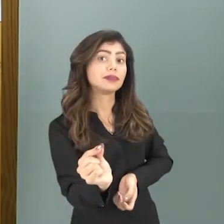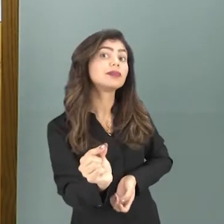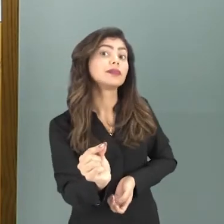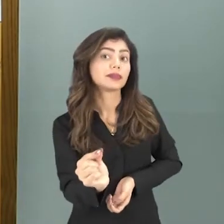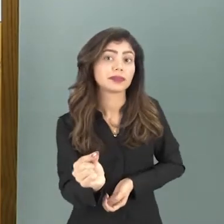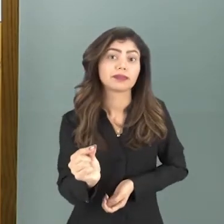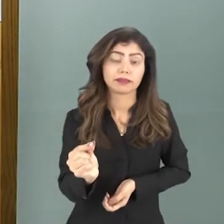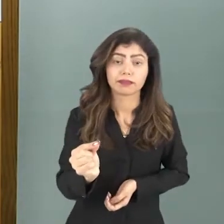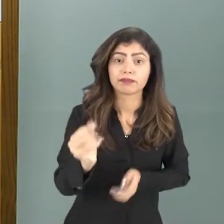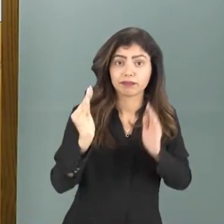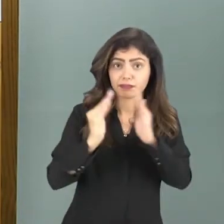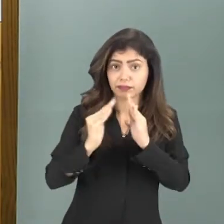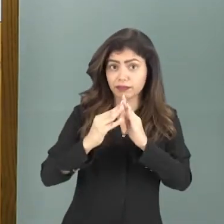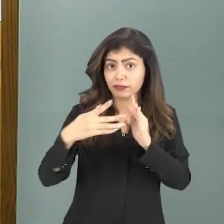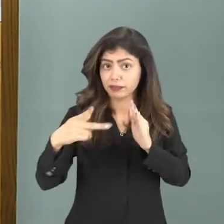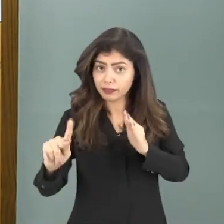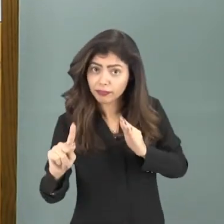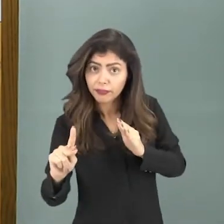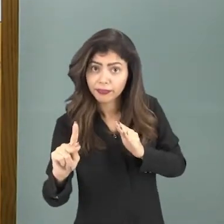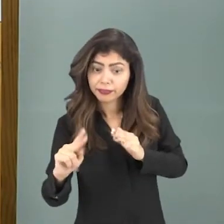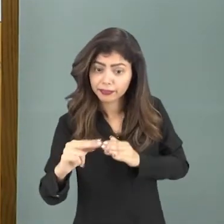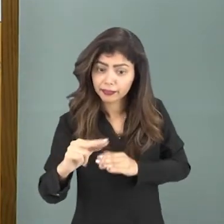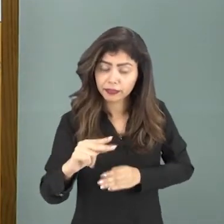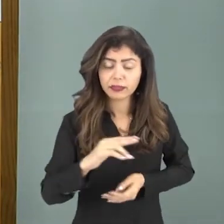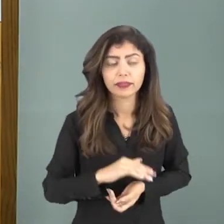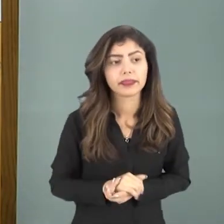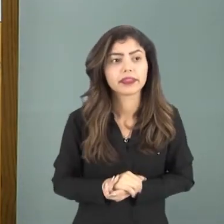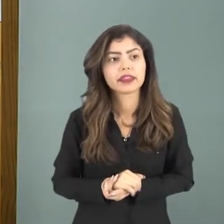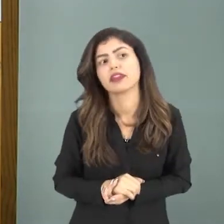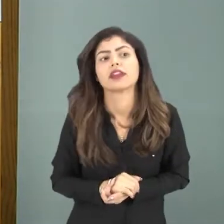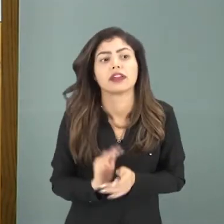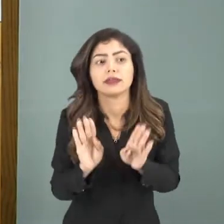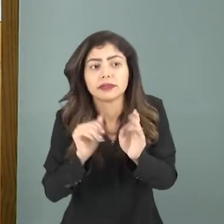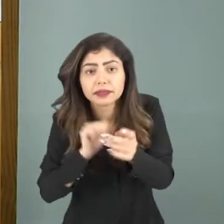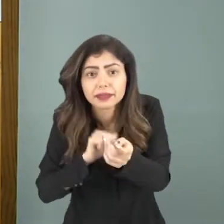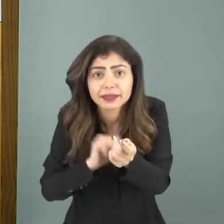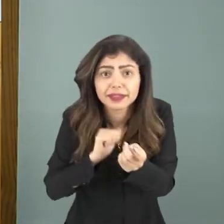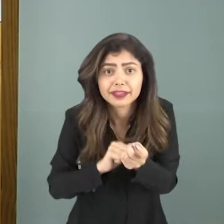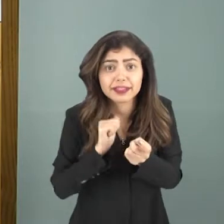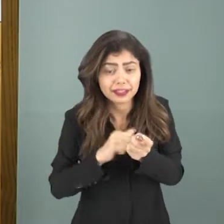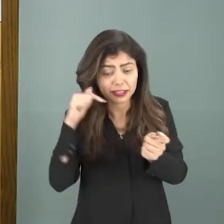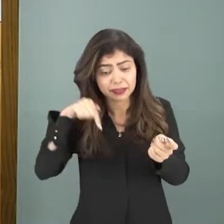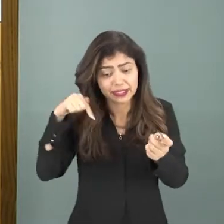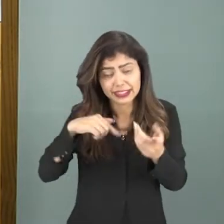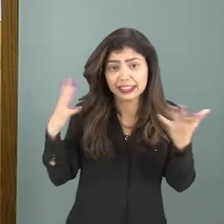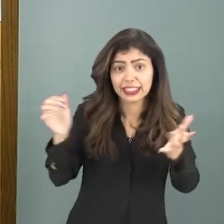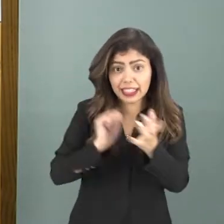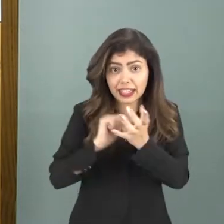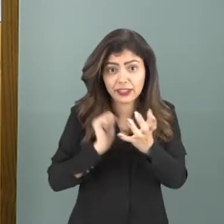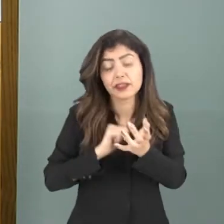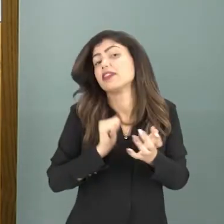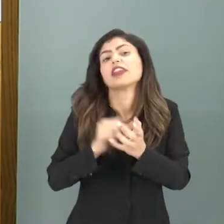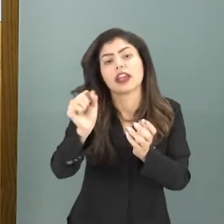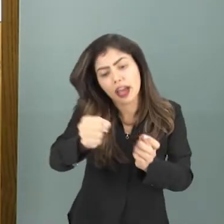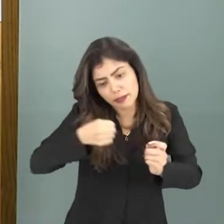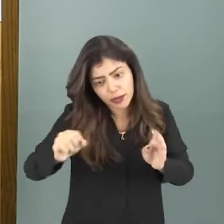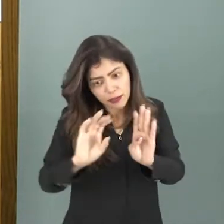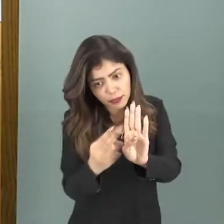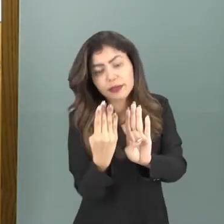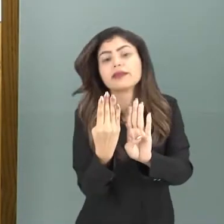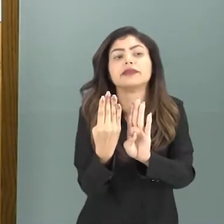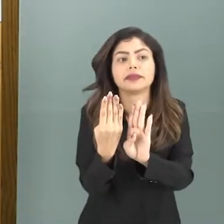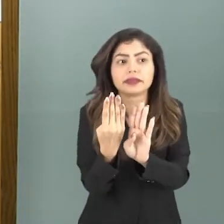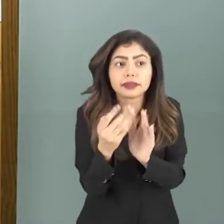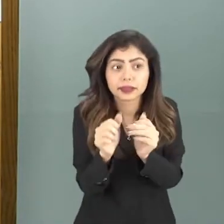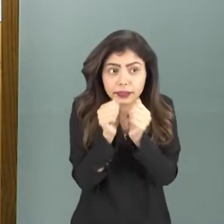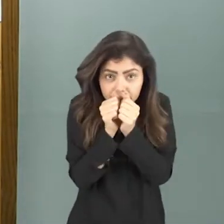lobo mau, correu para a casa do seu irmão. Abra, abra, o lobo mau está aqui, abra. O irmão